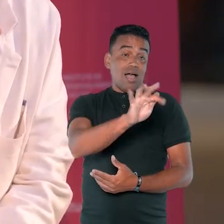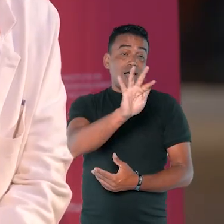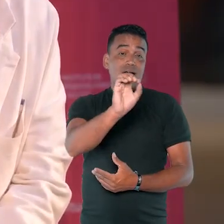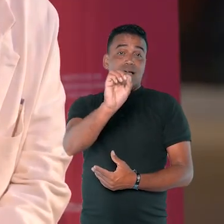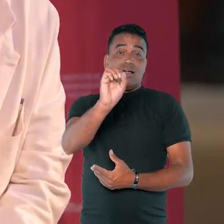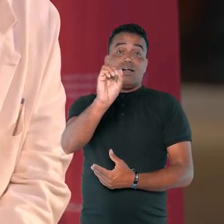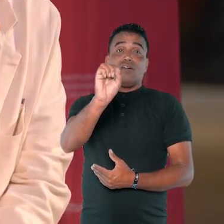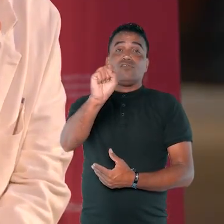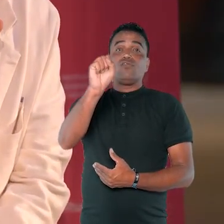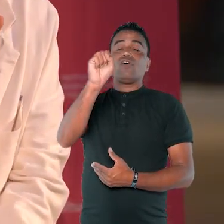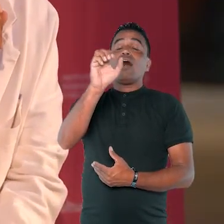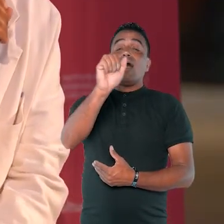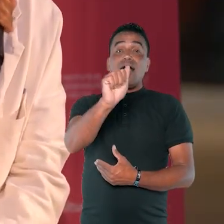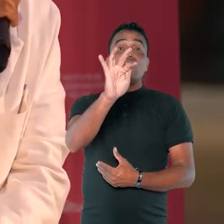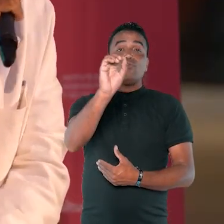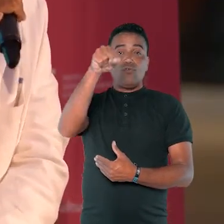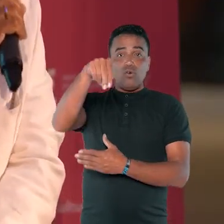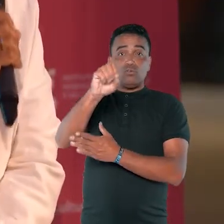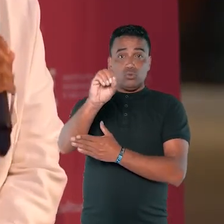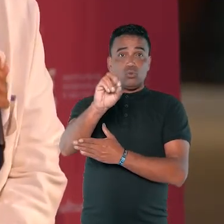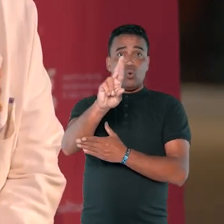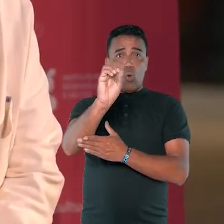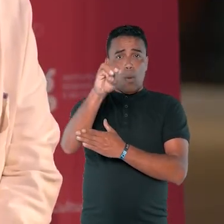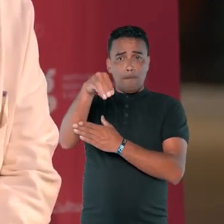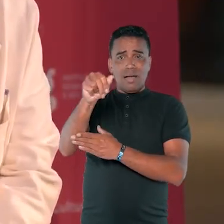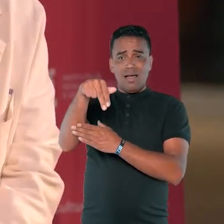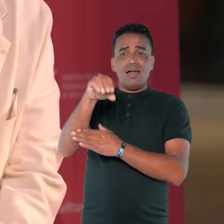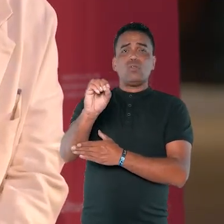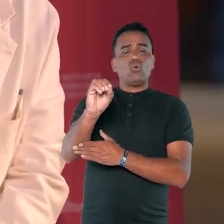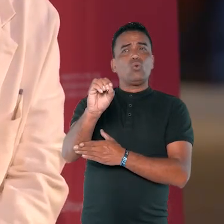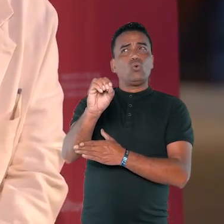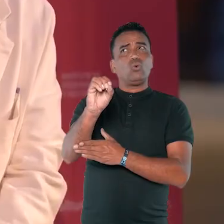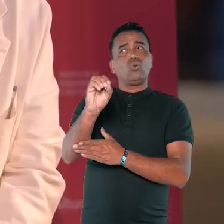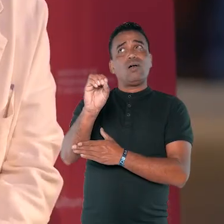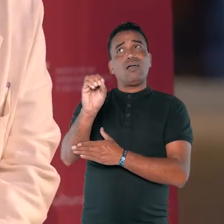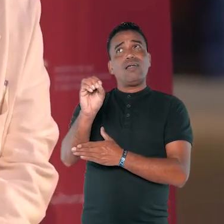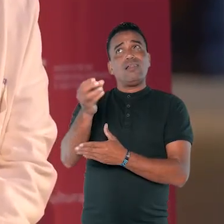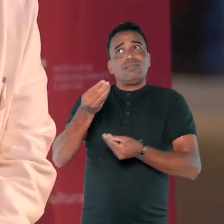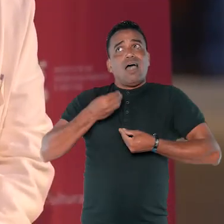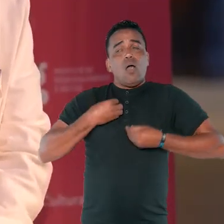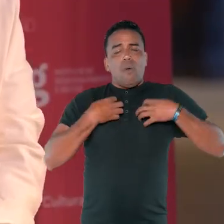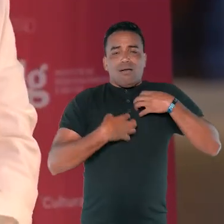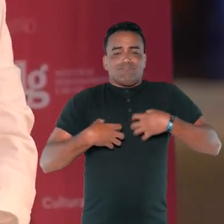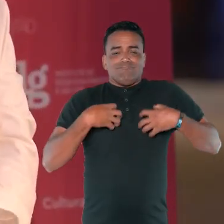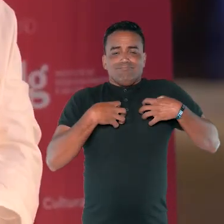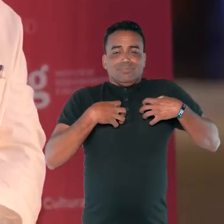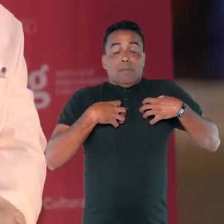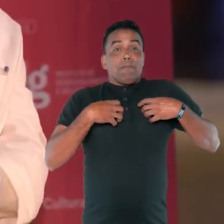traz uma angústia esperançosa, se é que eu posso falar assim. Ele diz